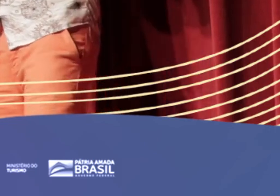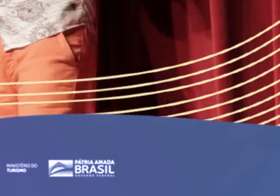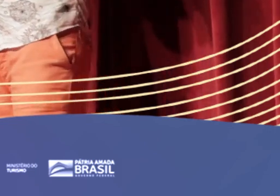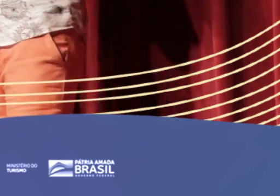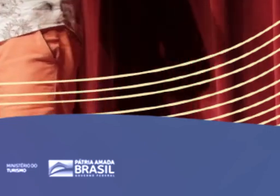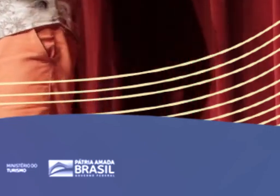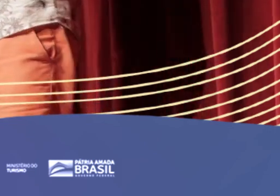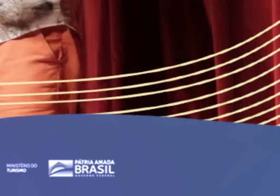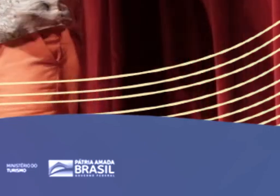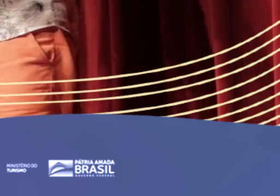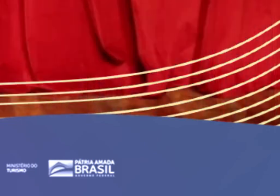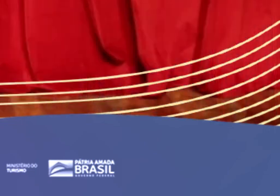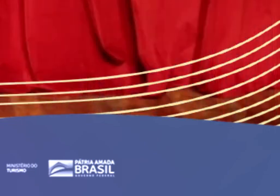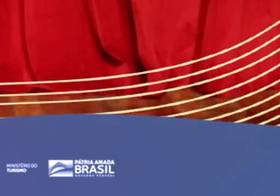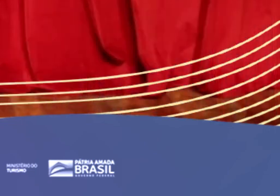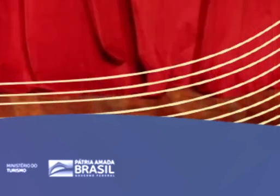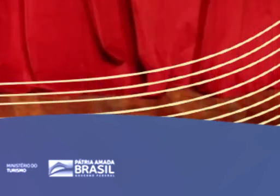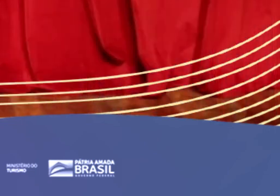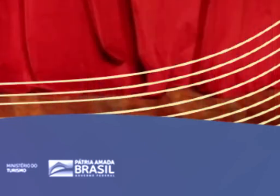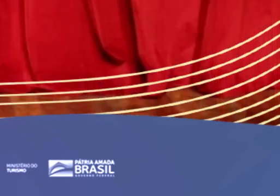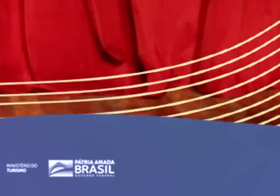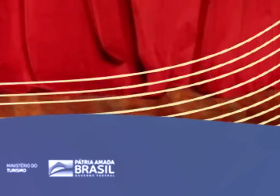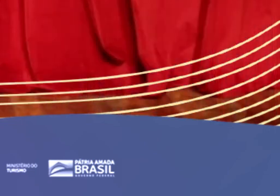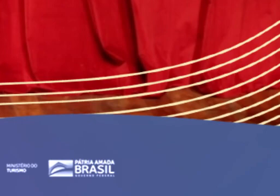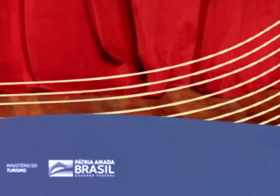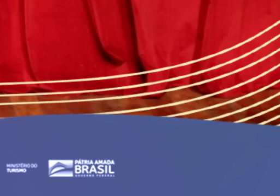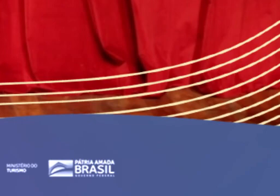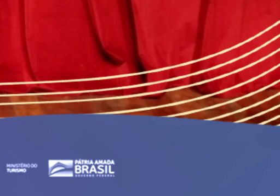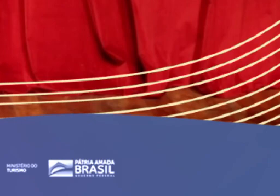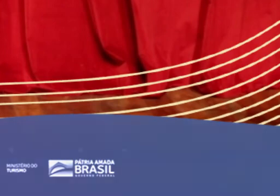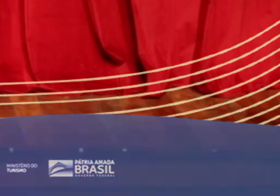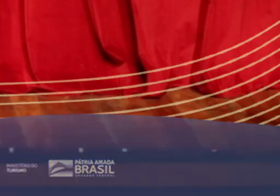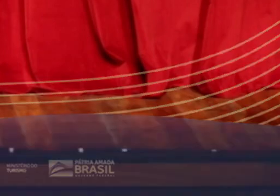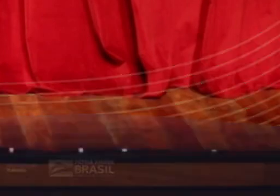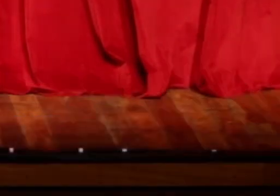é isso. Vacina para todos e o nosso muito obrigado.